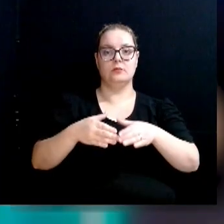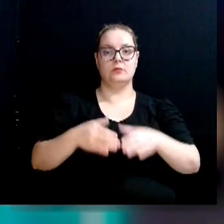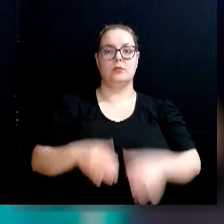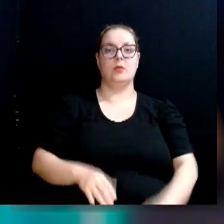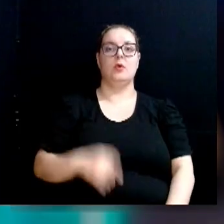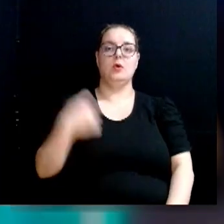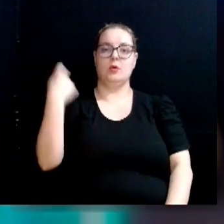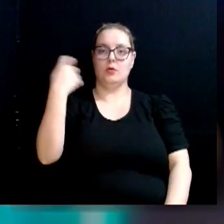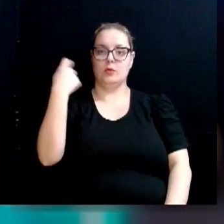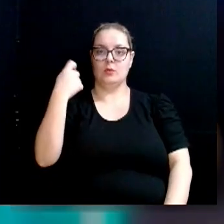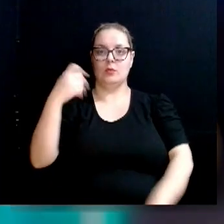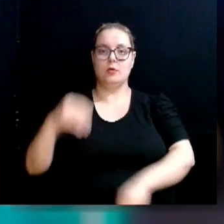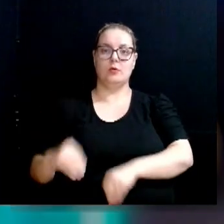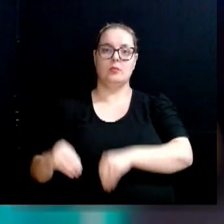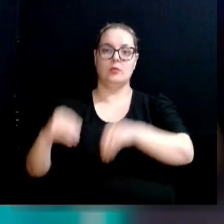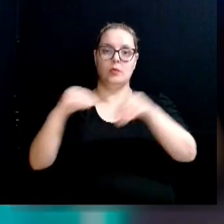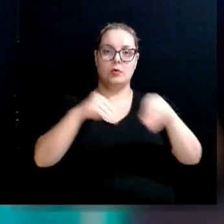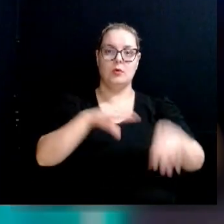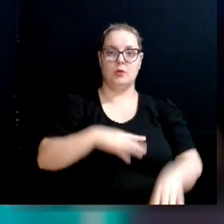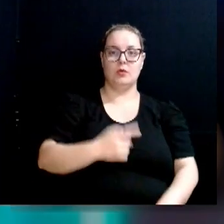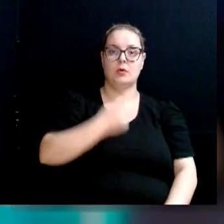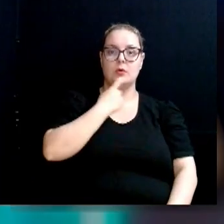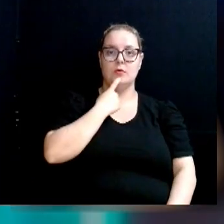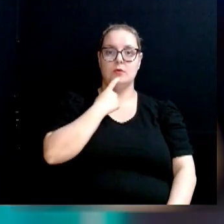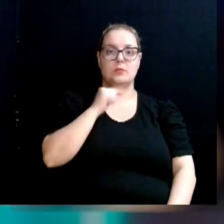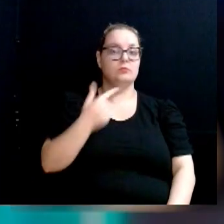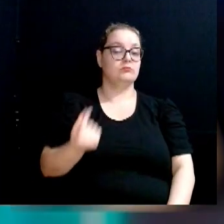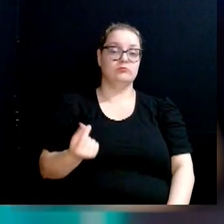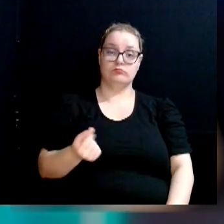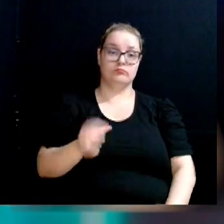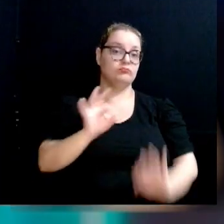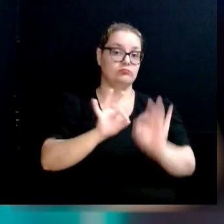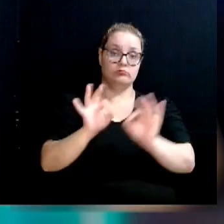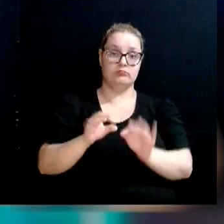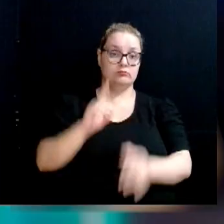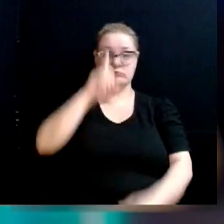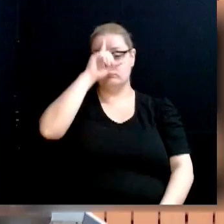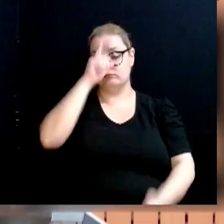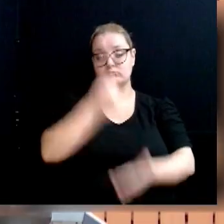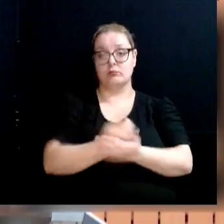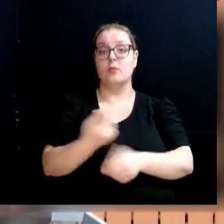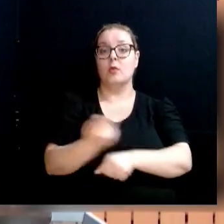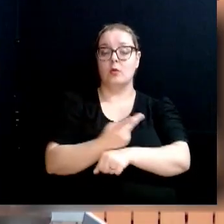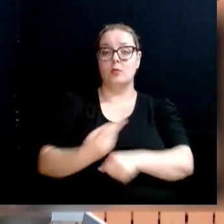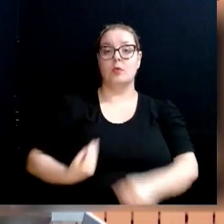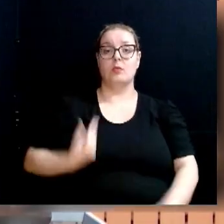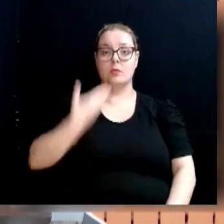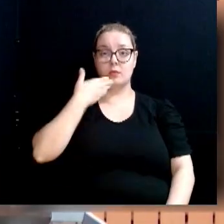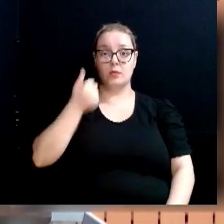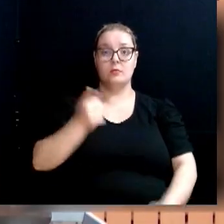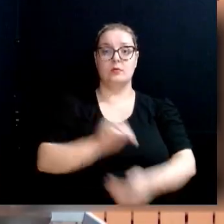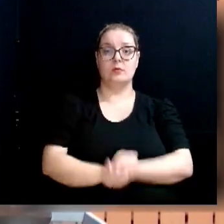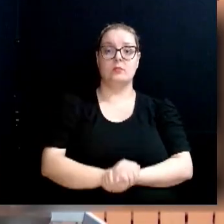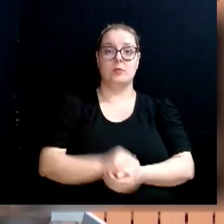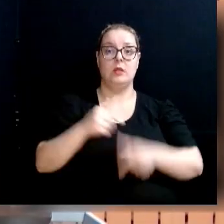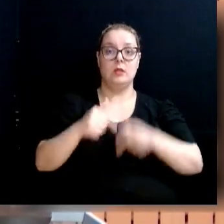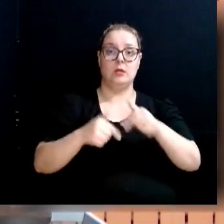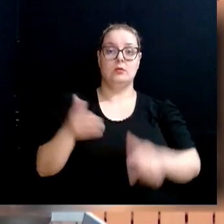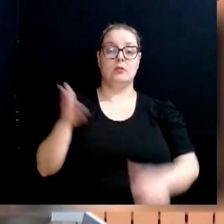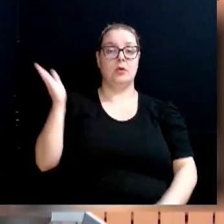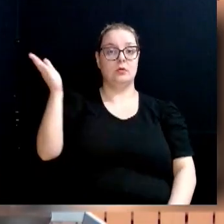e chegou a Campinas sem dinheiro ou plano definido em busca de uma vida melhor. Trabalhou como garçom e,